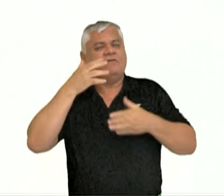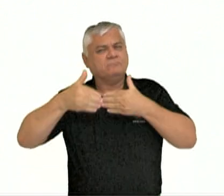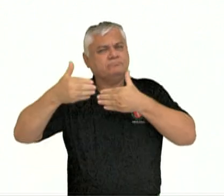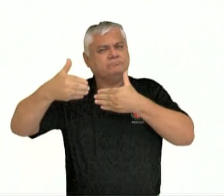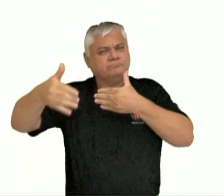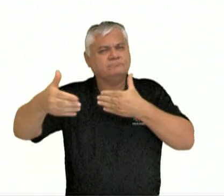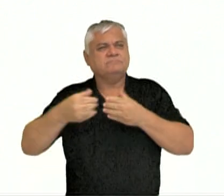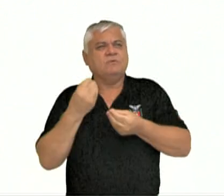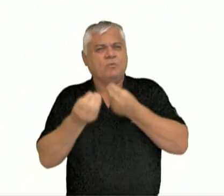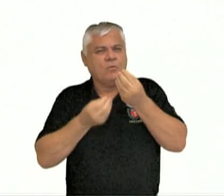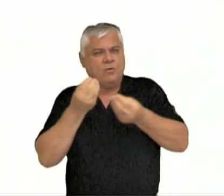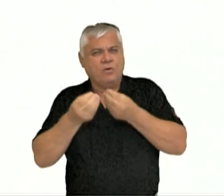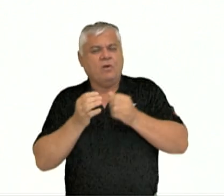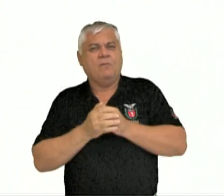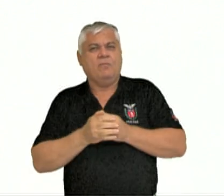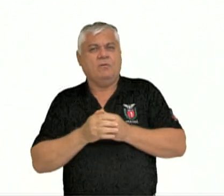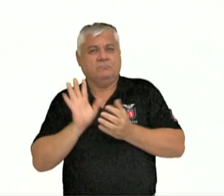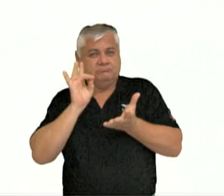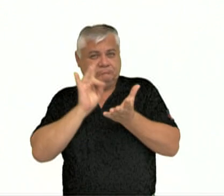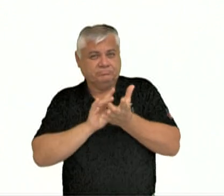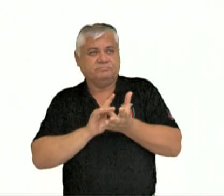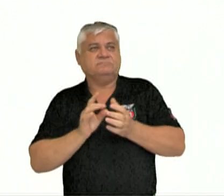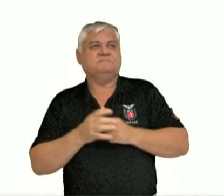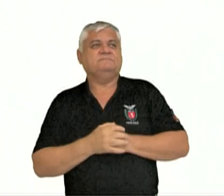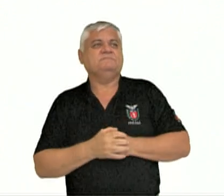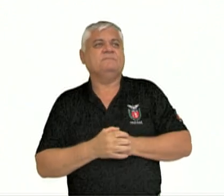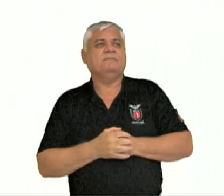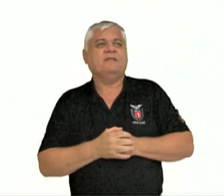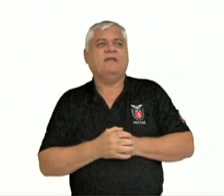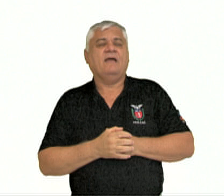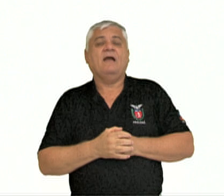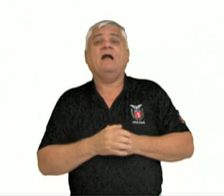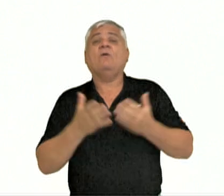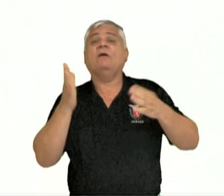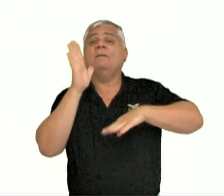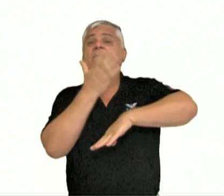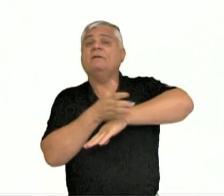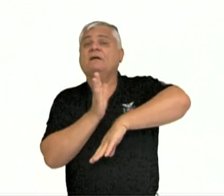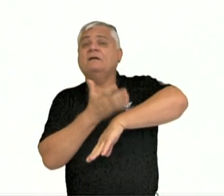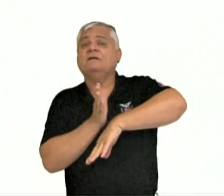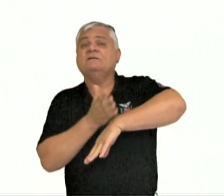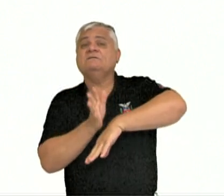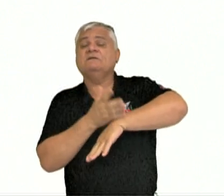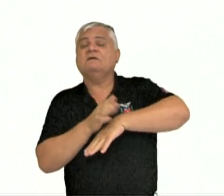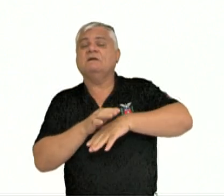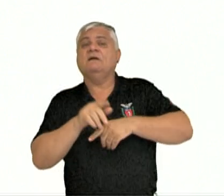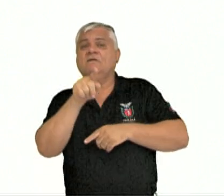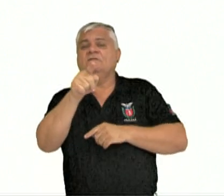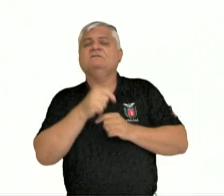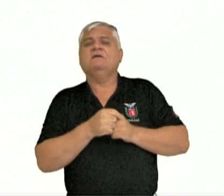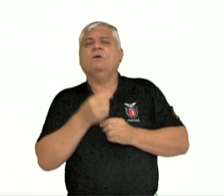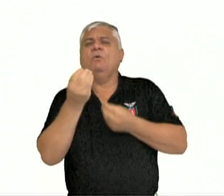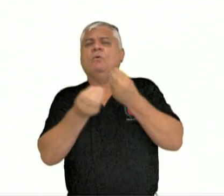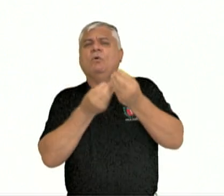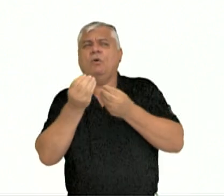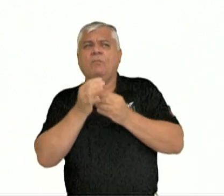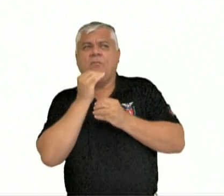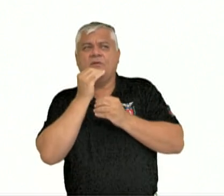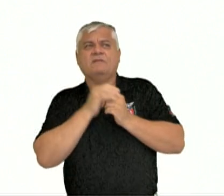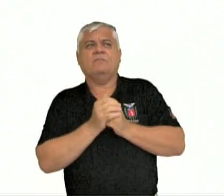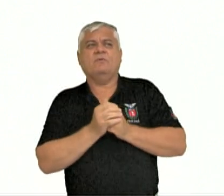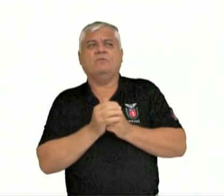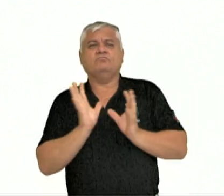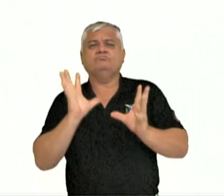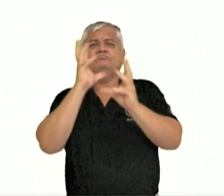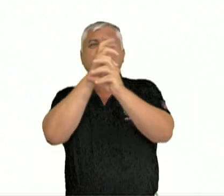essa informação aí do que significam aí os correspondentes. Então, agora sim, praticando um pouquinho mais, determine em radianos a